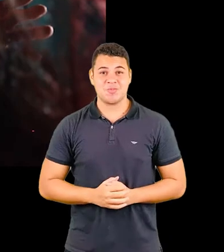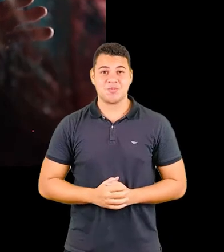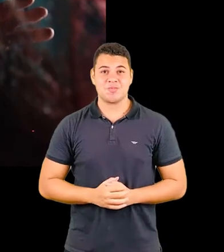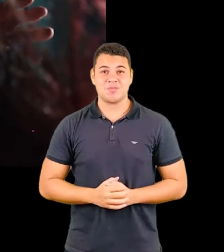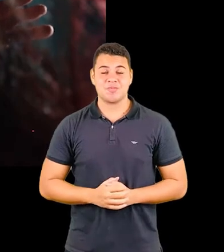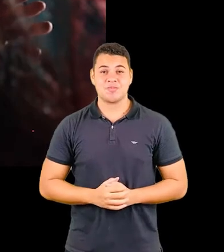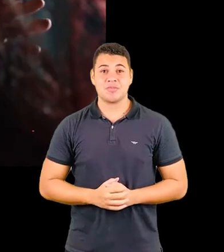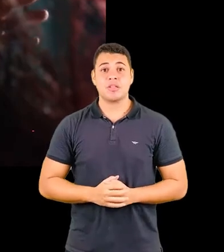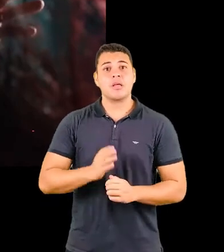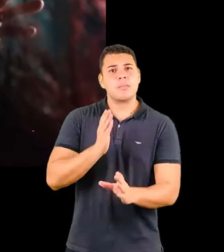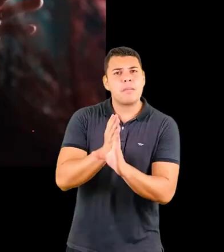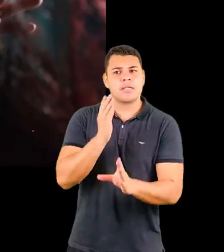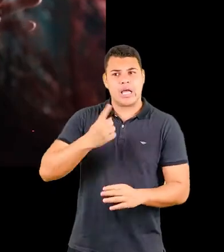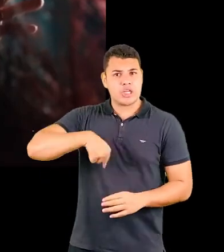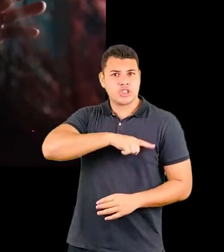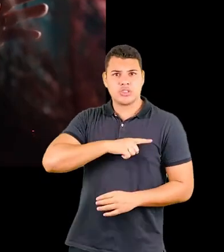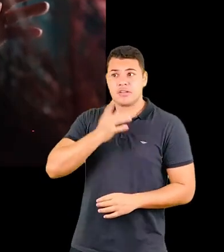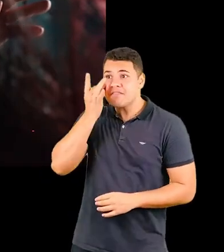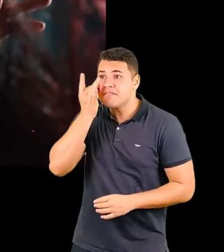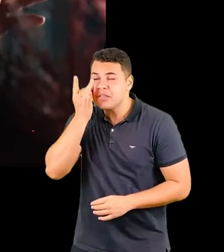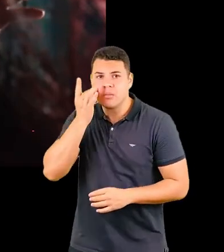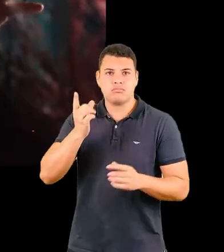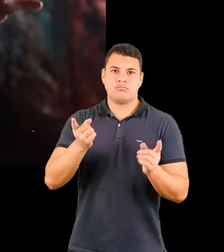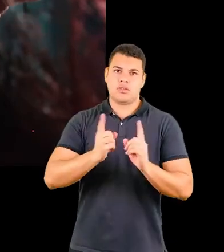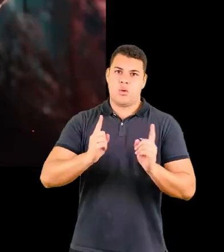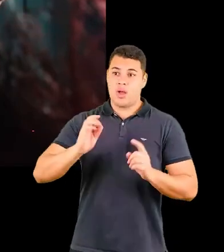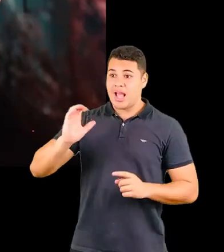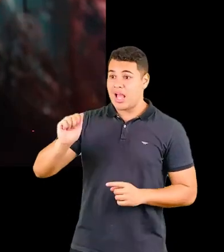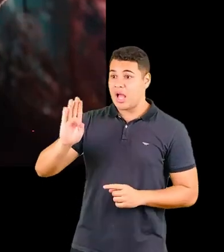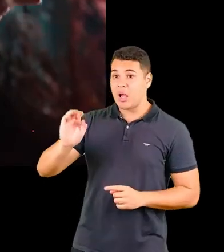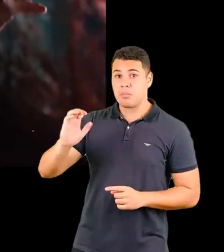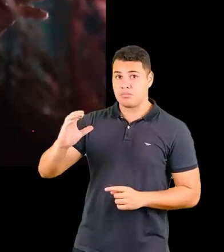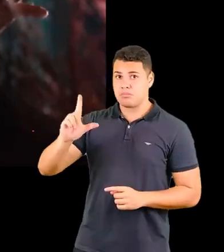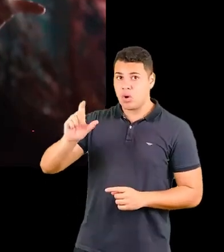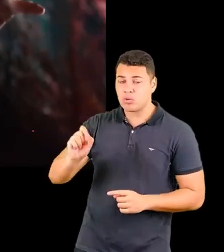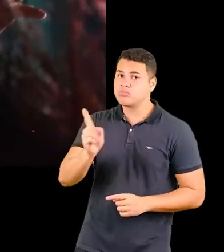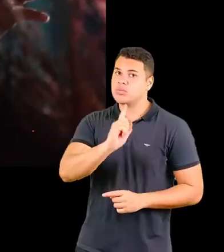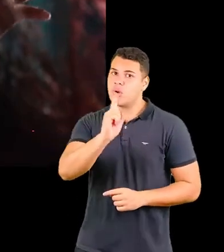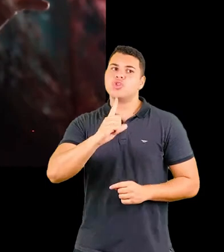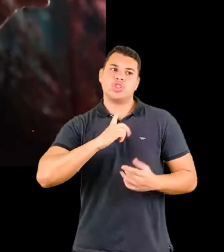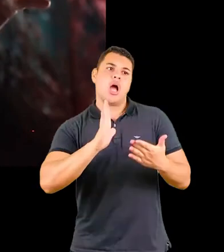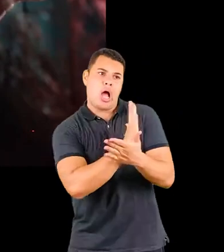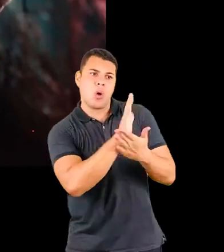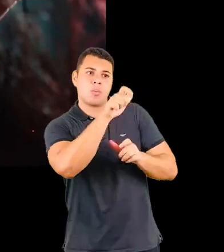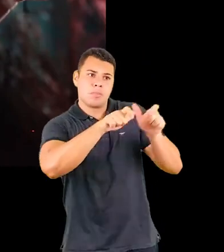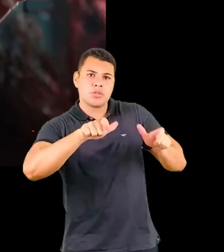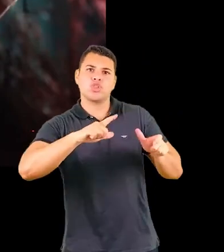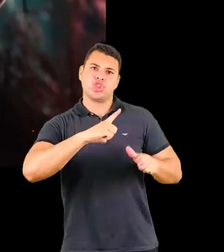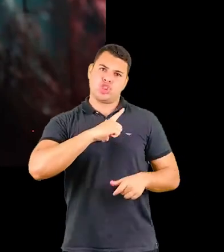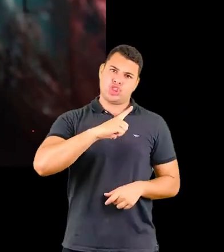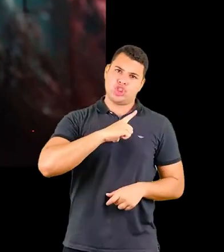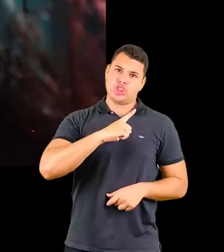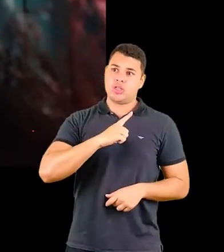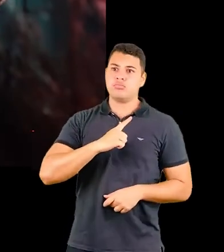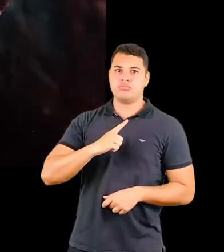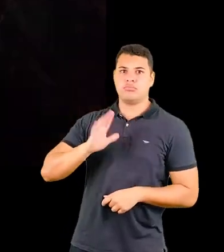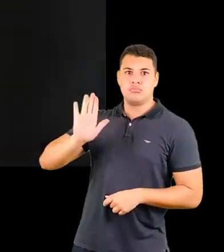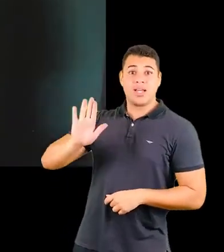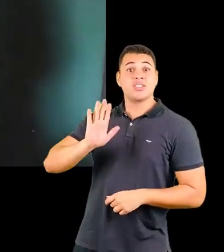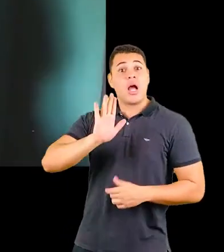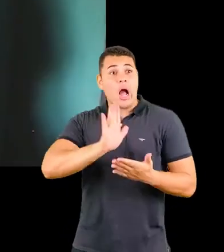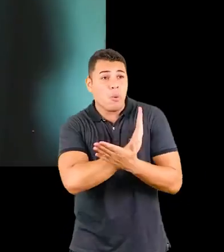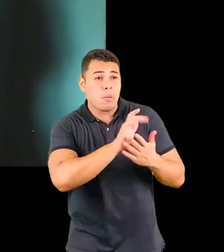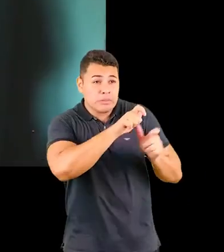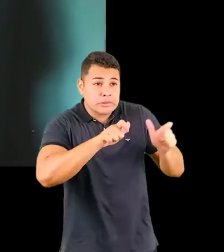de Chapeira vinha. Mas a gente não vinha, porque tinha que tirar a licença pra vir. Se não tirasse a licença, era preso.